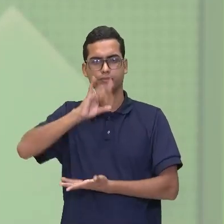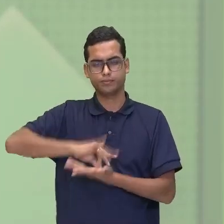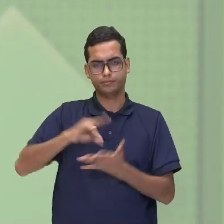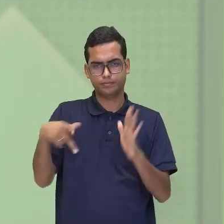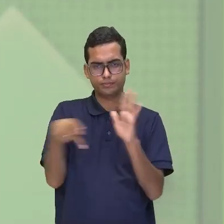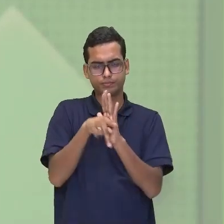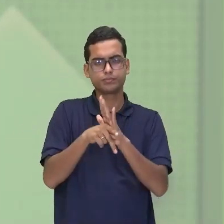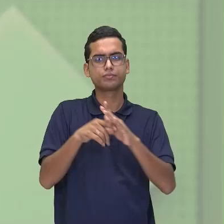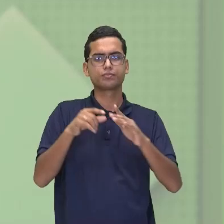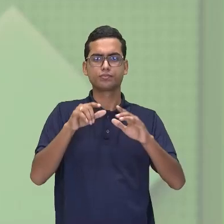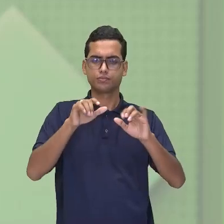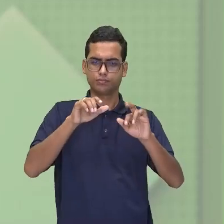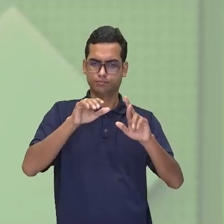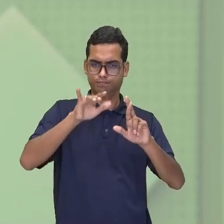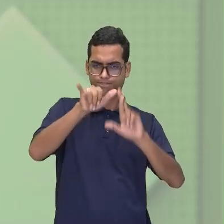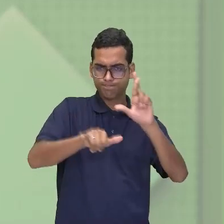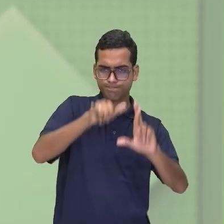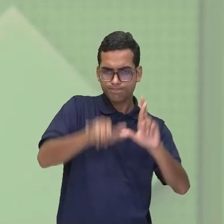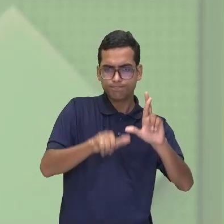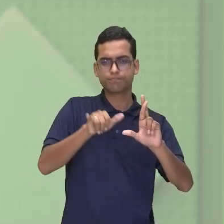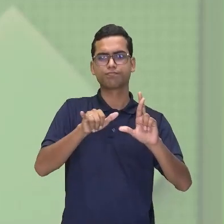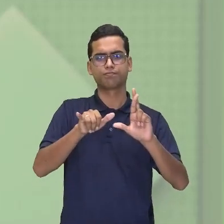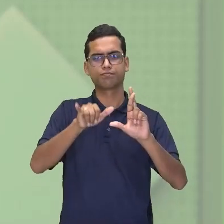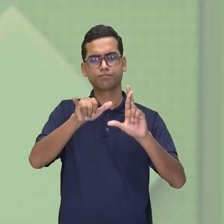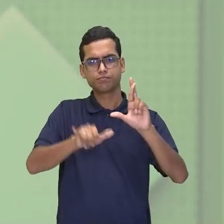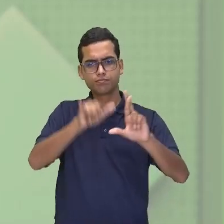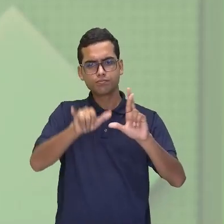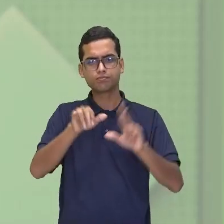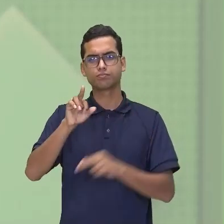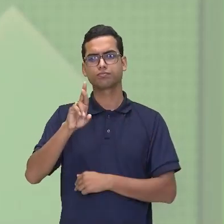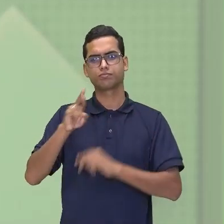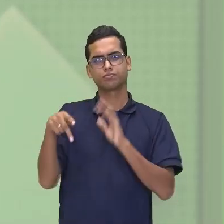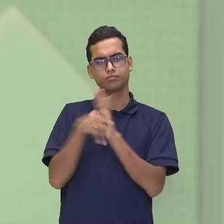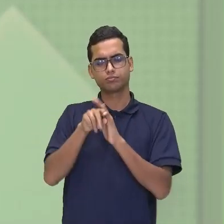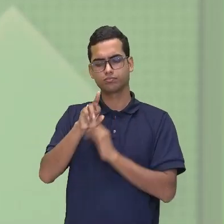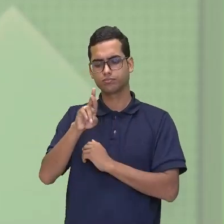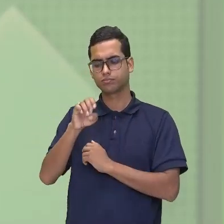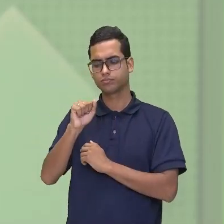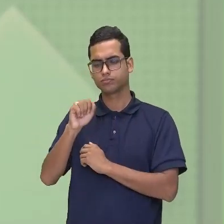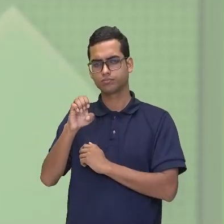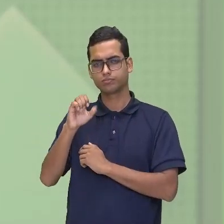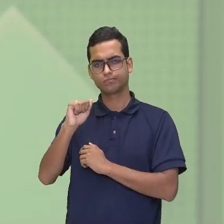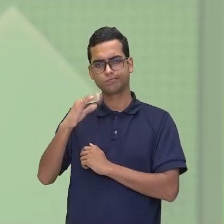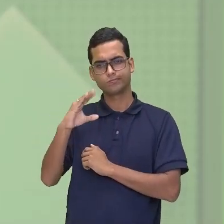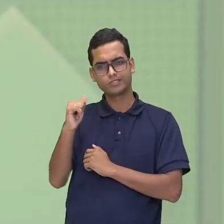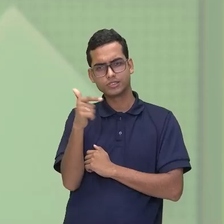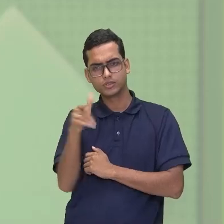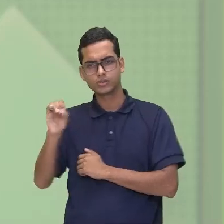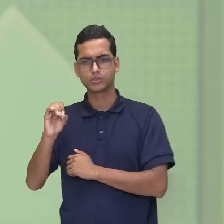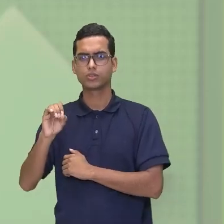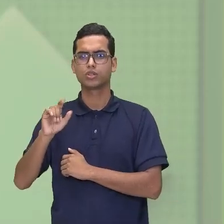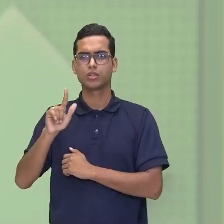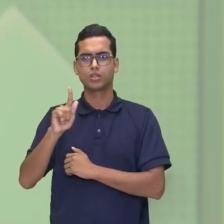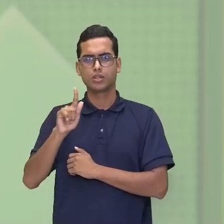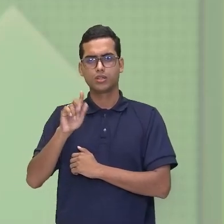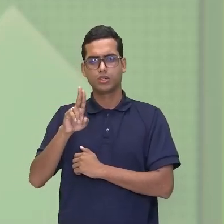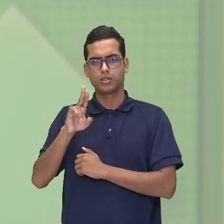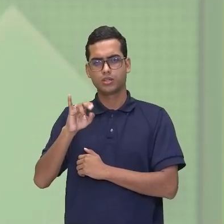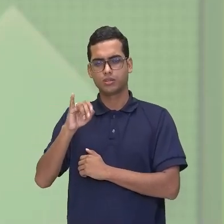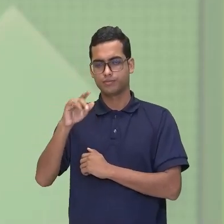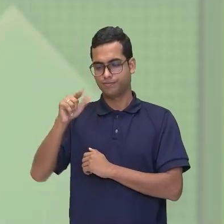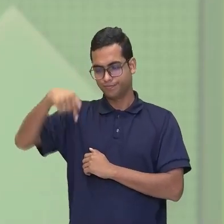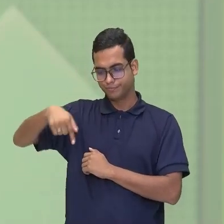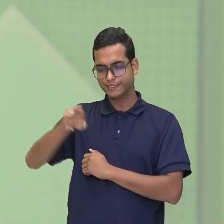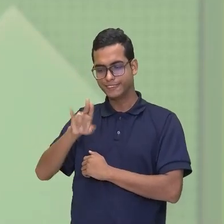gente entender também um pouco mais detalhadamente, eu contei novamente com a ajuda aí do meu amigo de física, né? Então